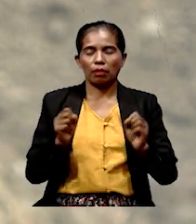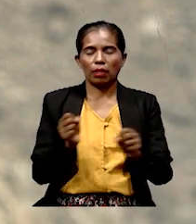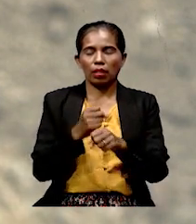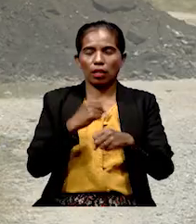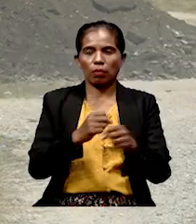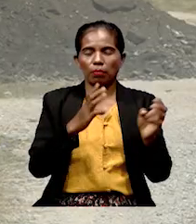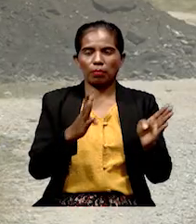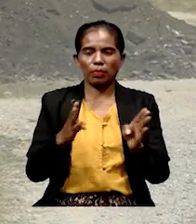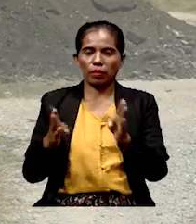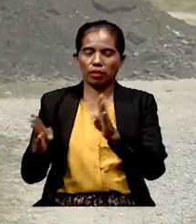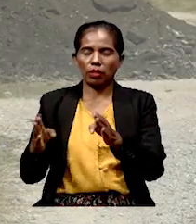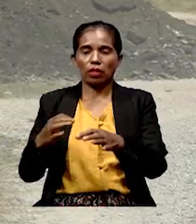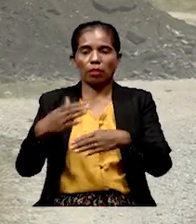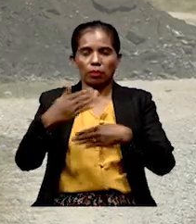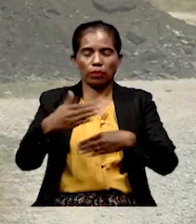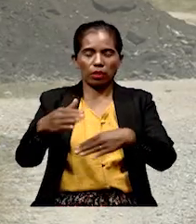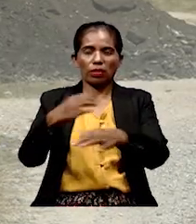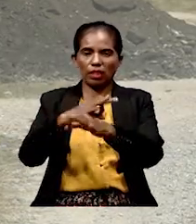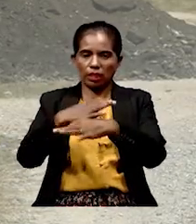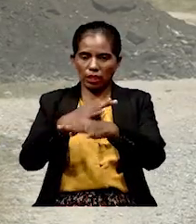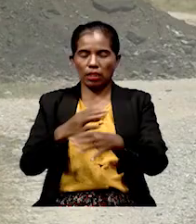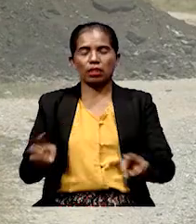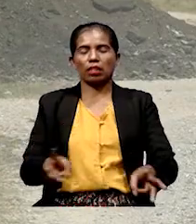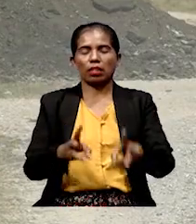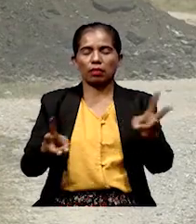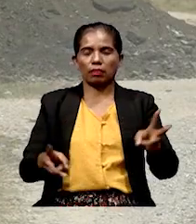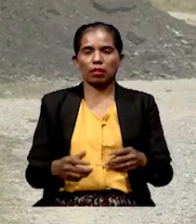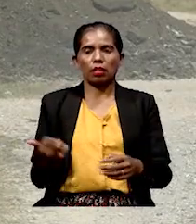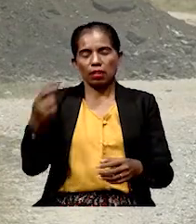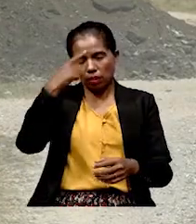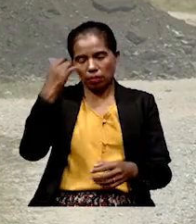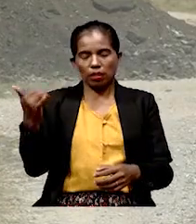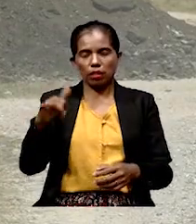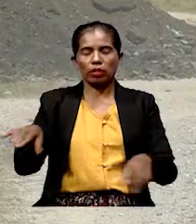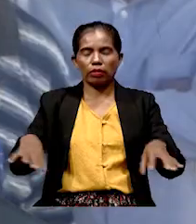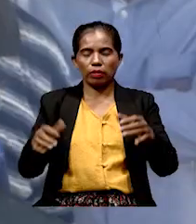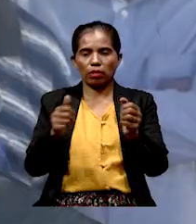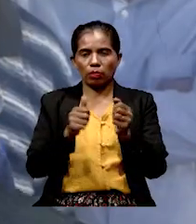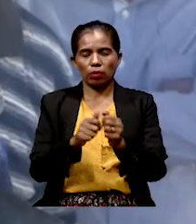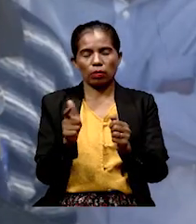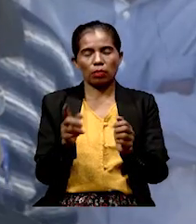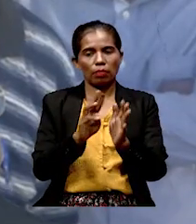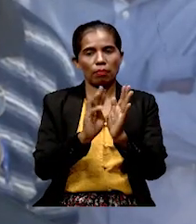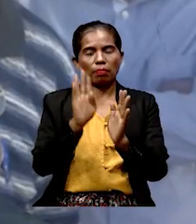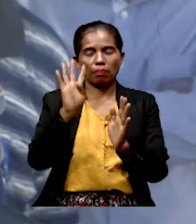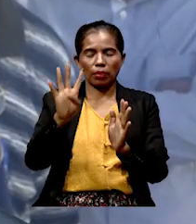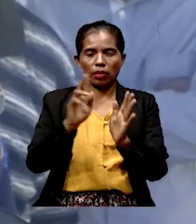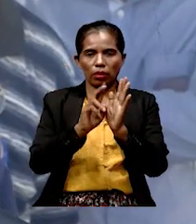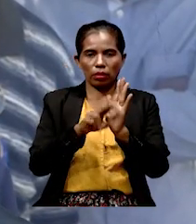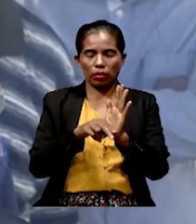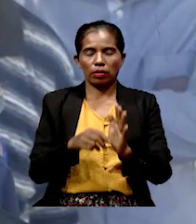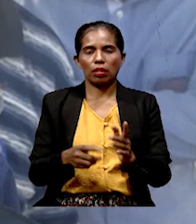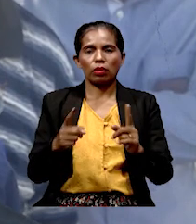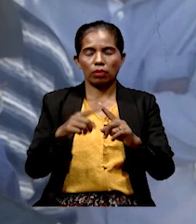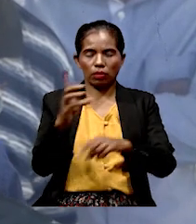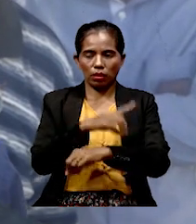be kustu de strane be agor halera tamba sir sir bisu mitu kotoras i precisa koren sampai sir bele servisu. Tanya memang ilmu kami hene.